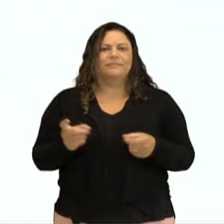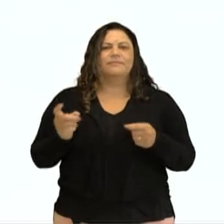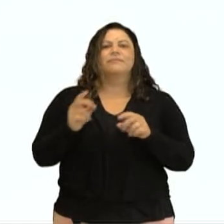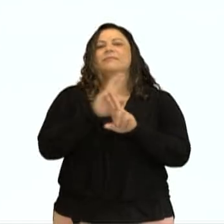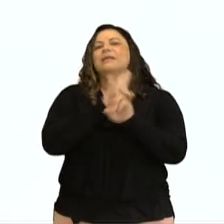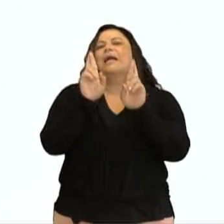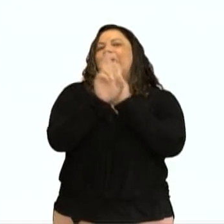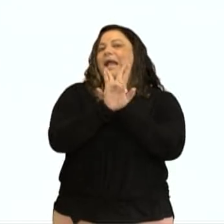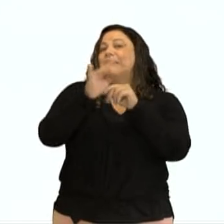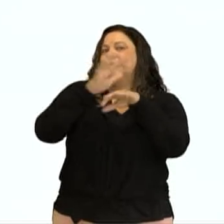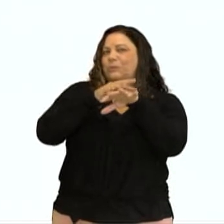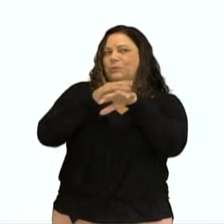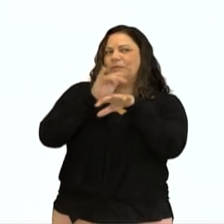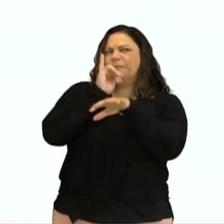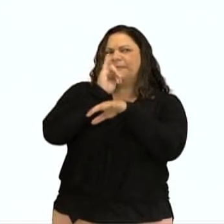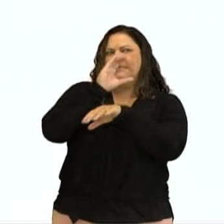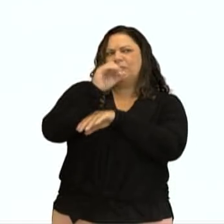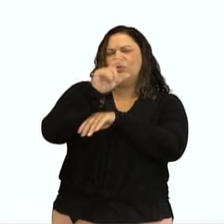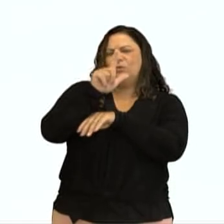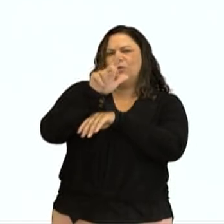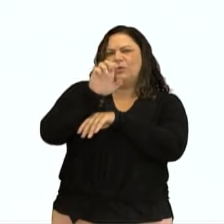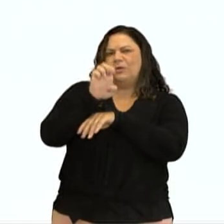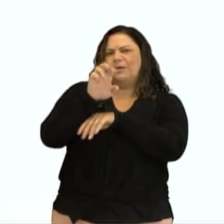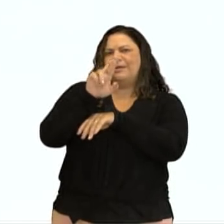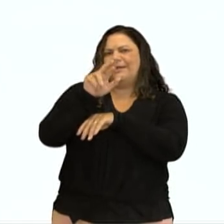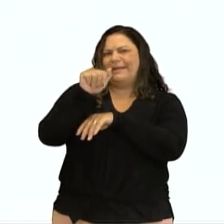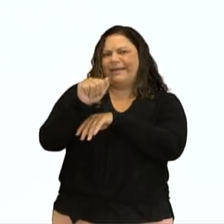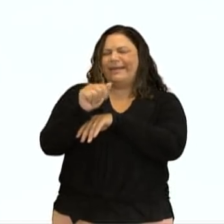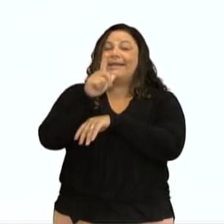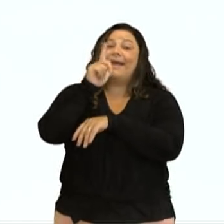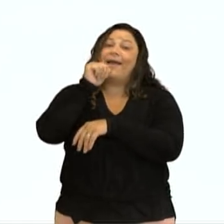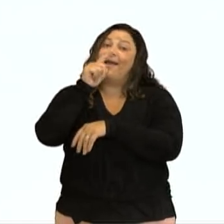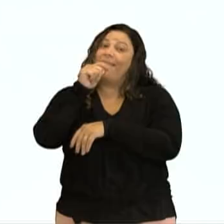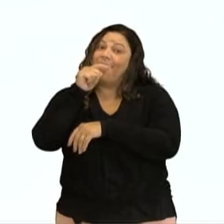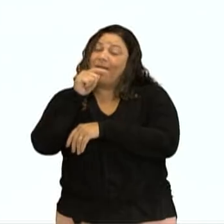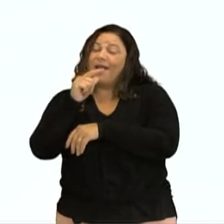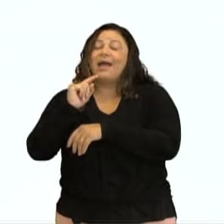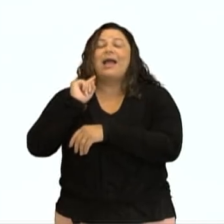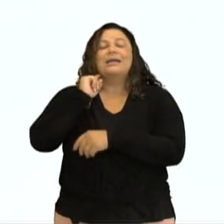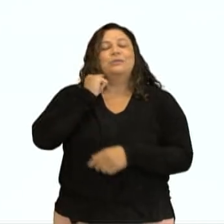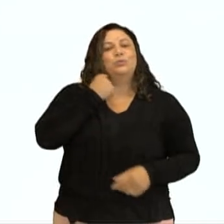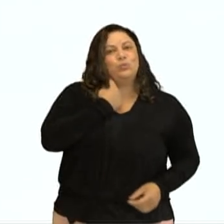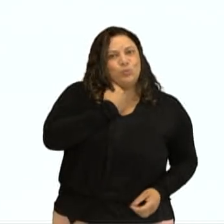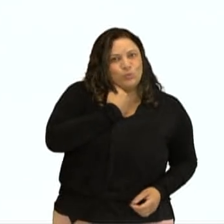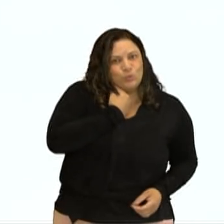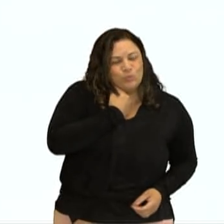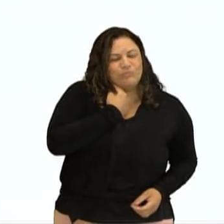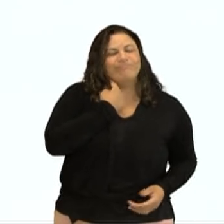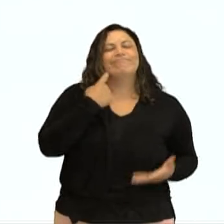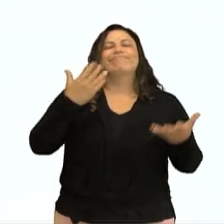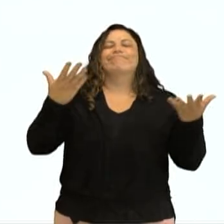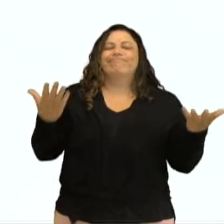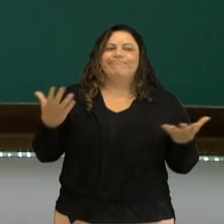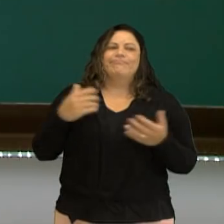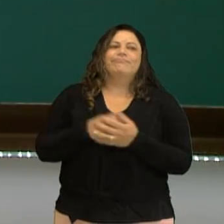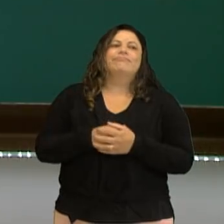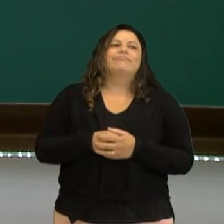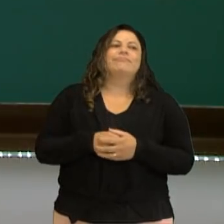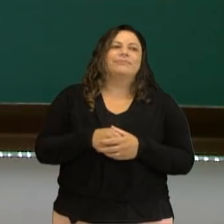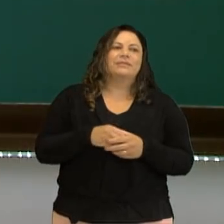alternativa C, cólera está associada à água contaminada que tenha um micro-organismo.